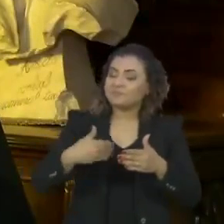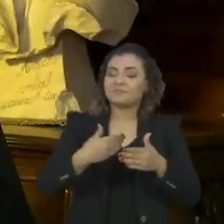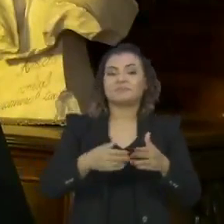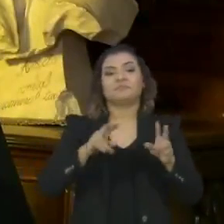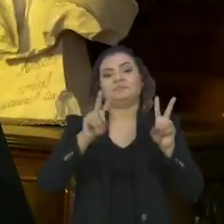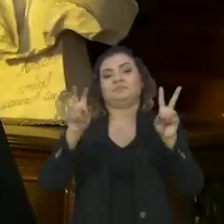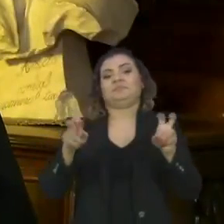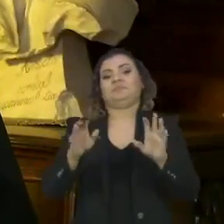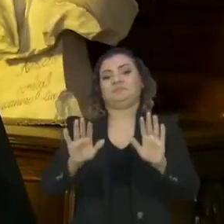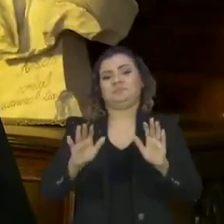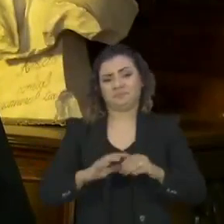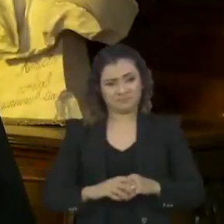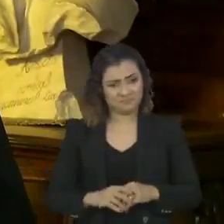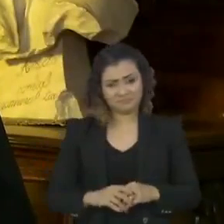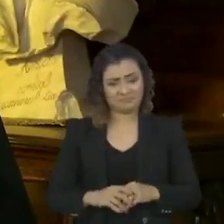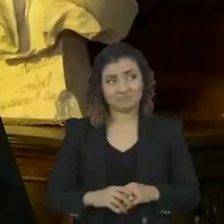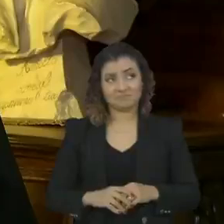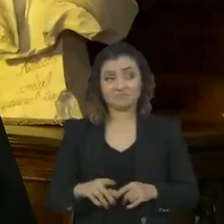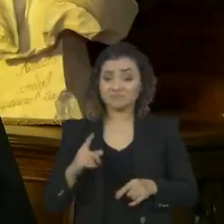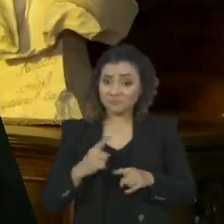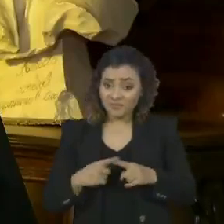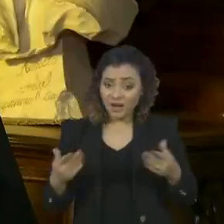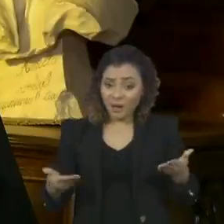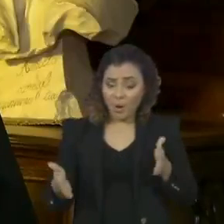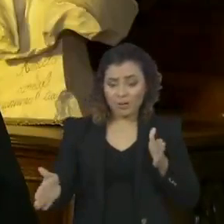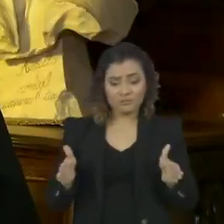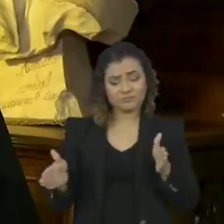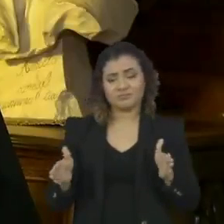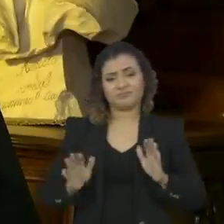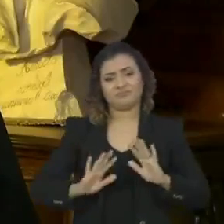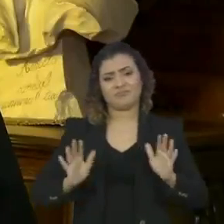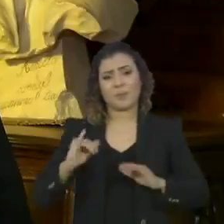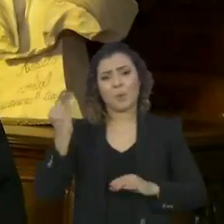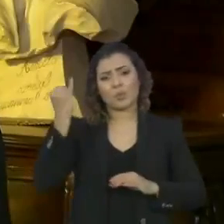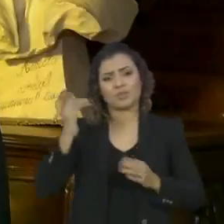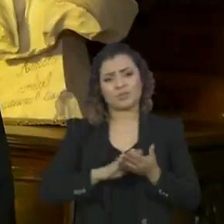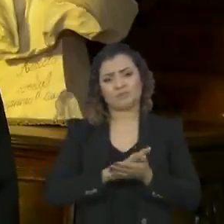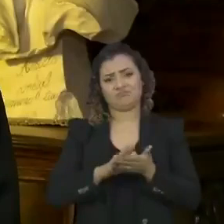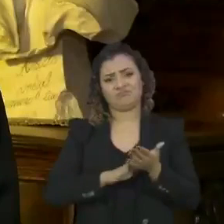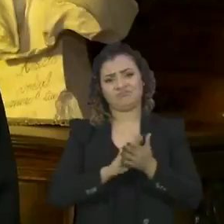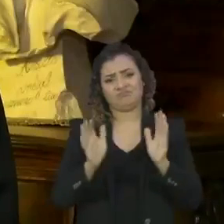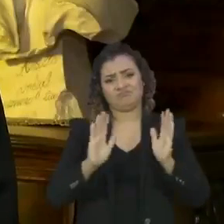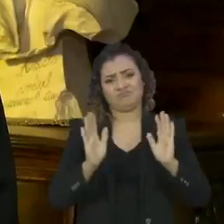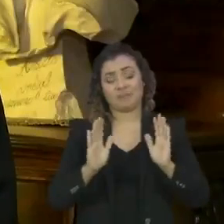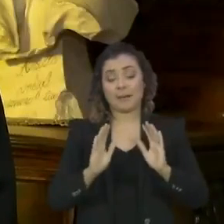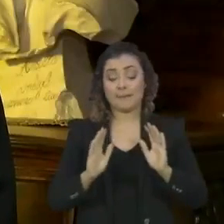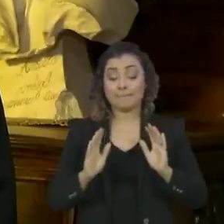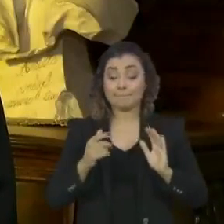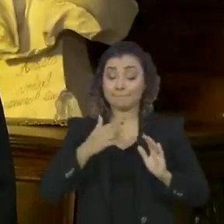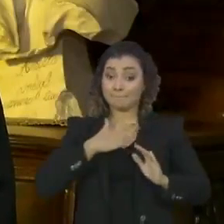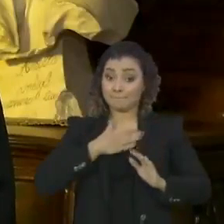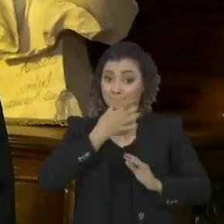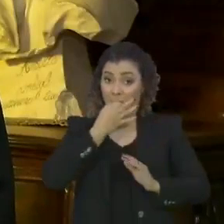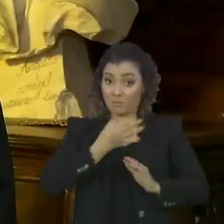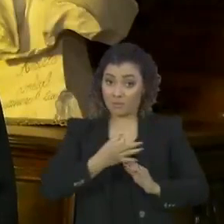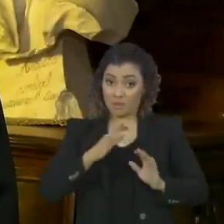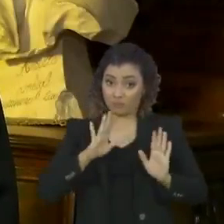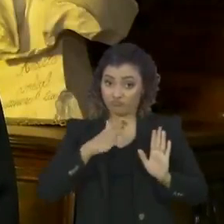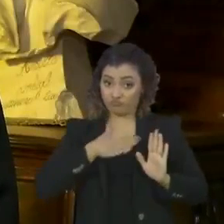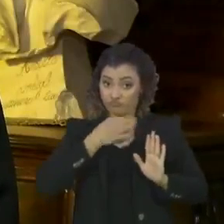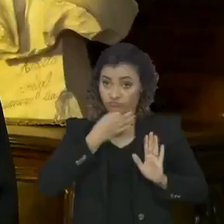em consideração. Por enquanto, isso, eu diria, no meu modo de